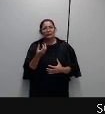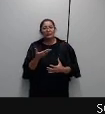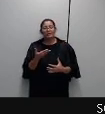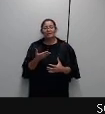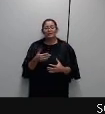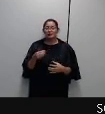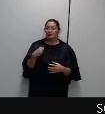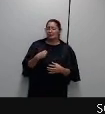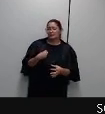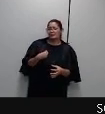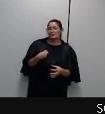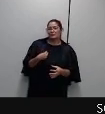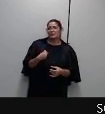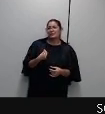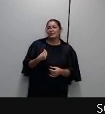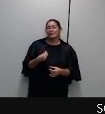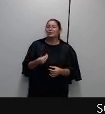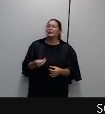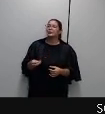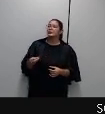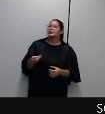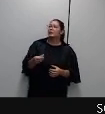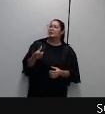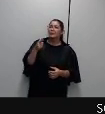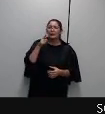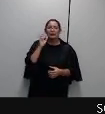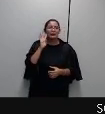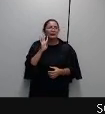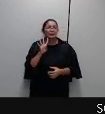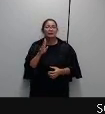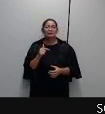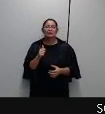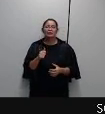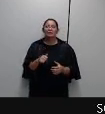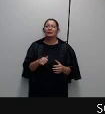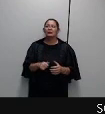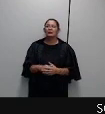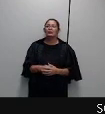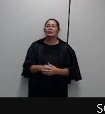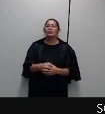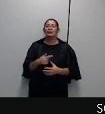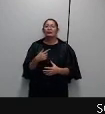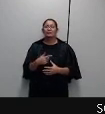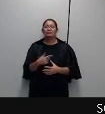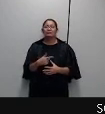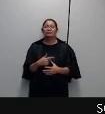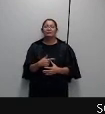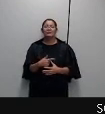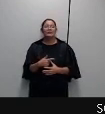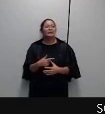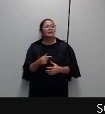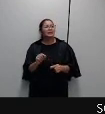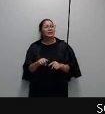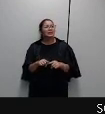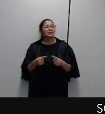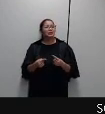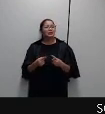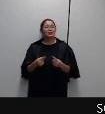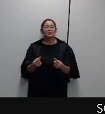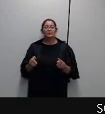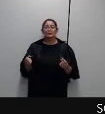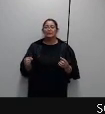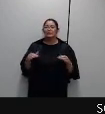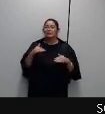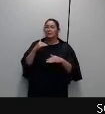Exposição legal que legitime aplicação composta da SELIC em instituições de indébito